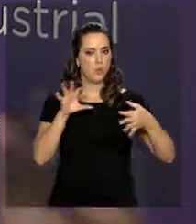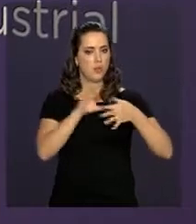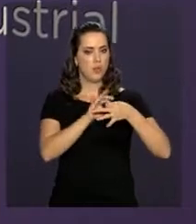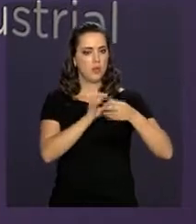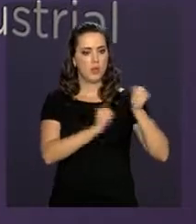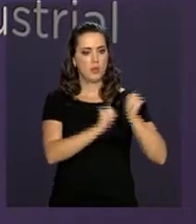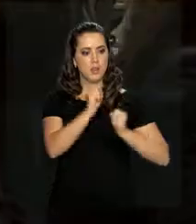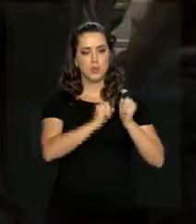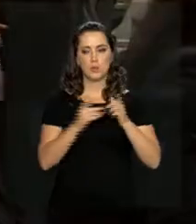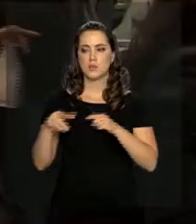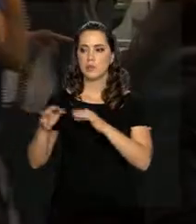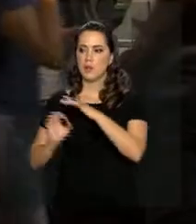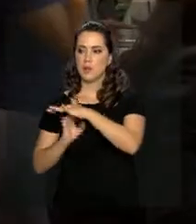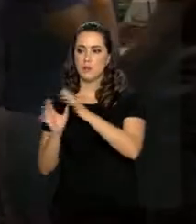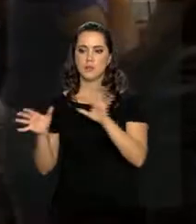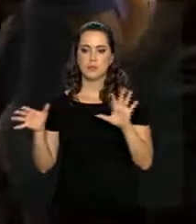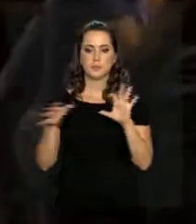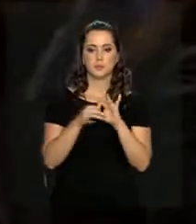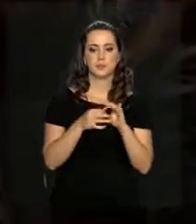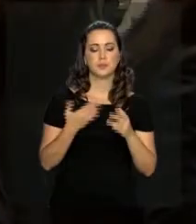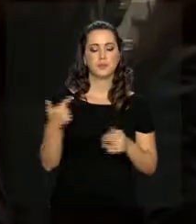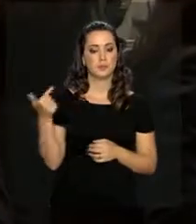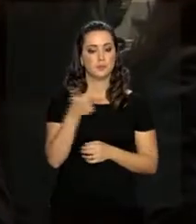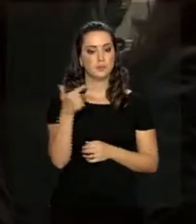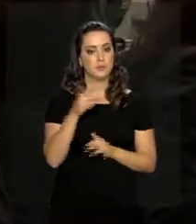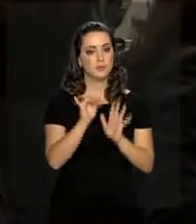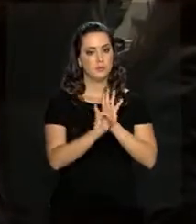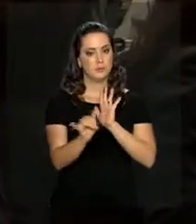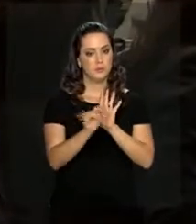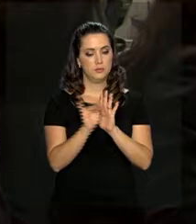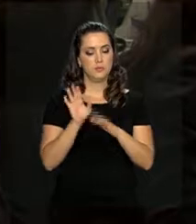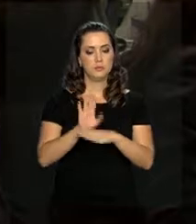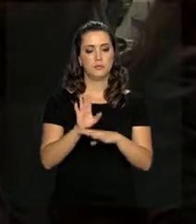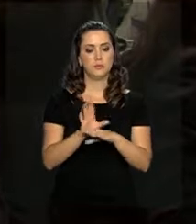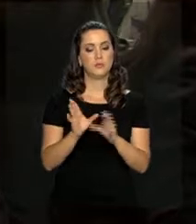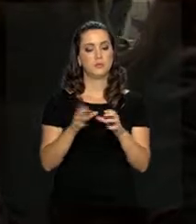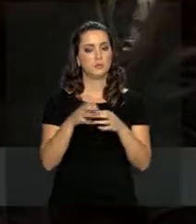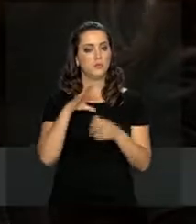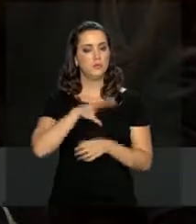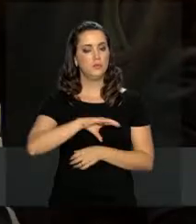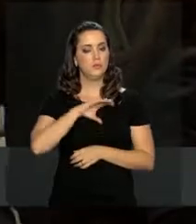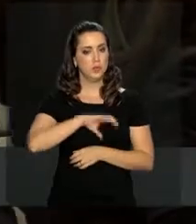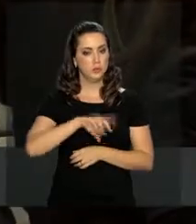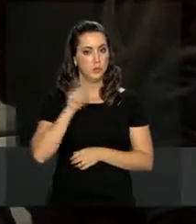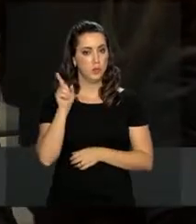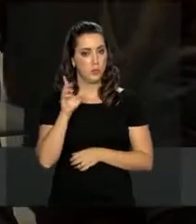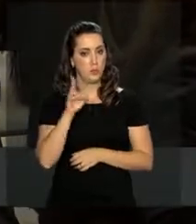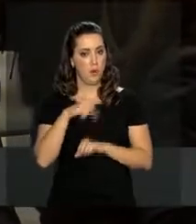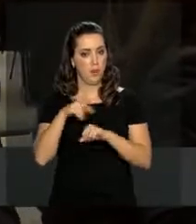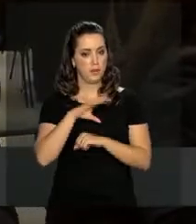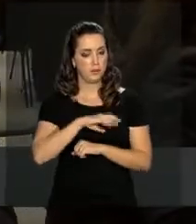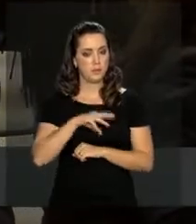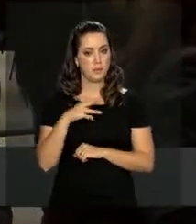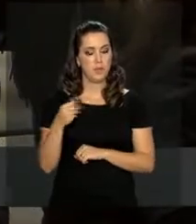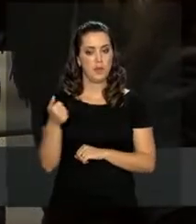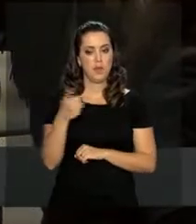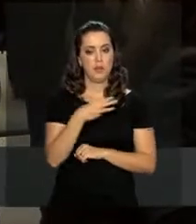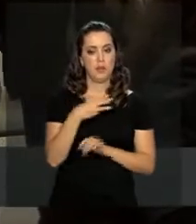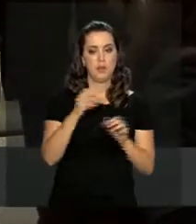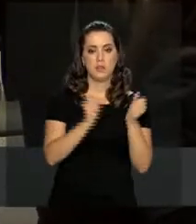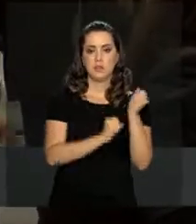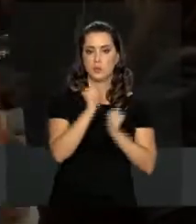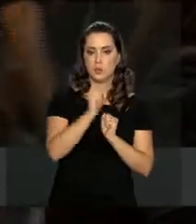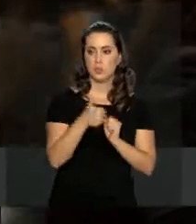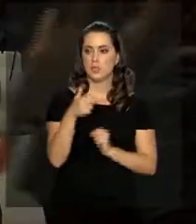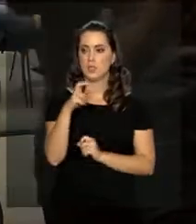indústria estado o segundo edital prevê a cooperação internacional com a agência portuguesa de desenvolvimento três indústrias e 15 startup de